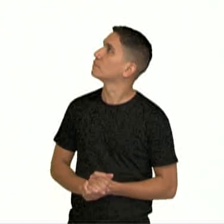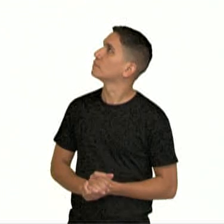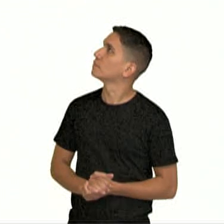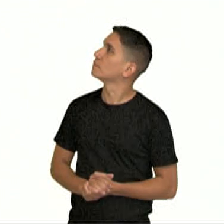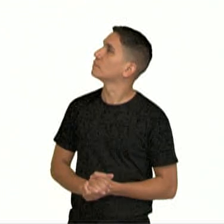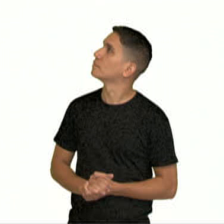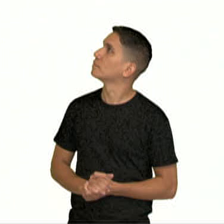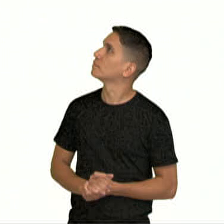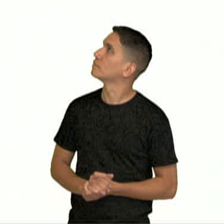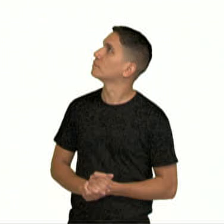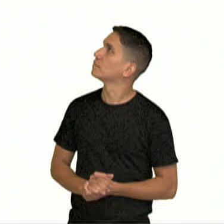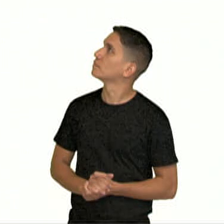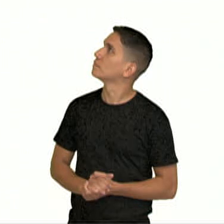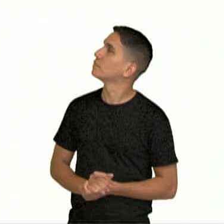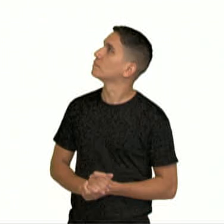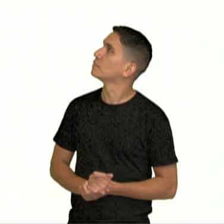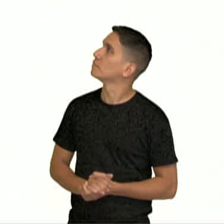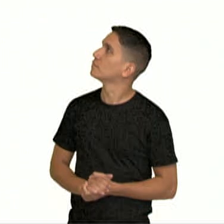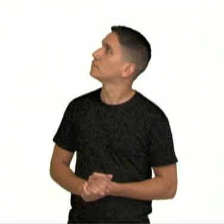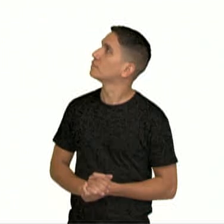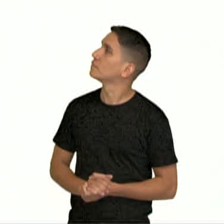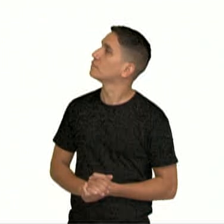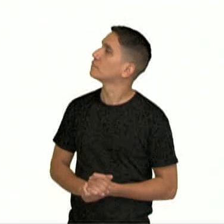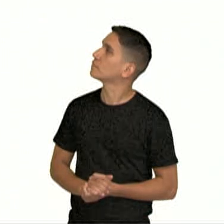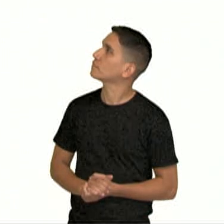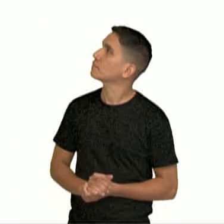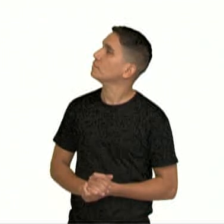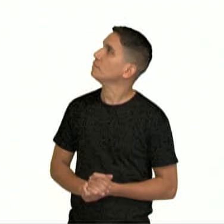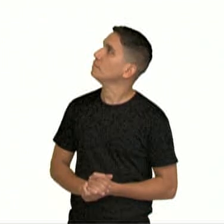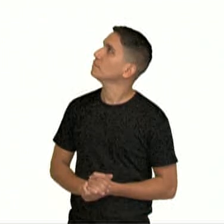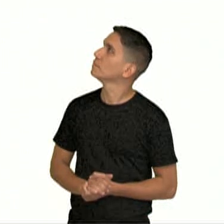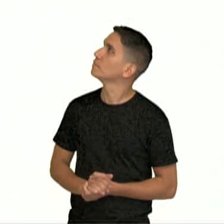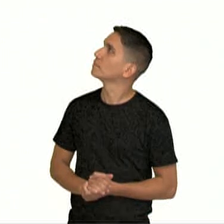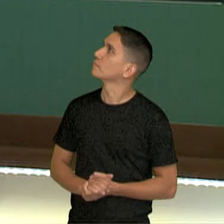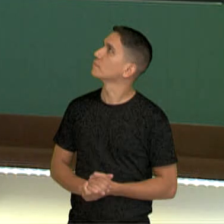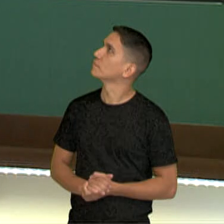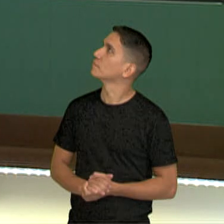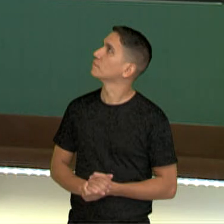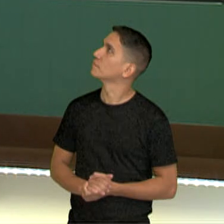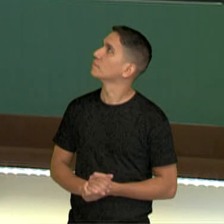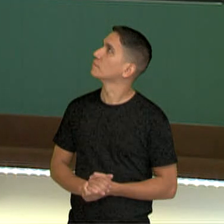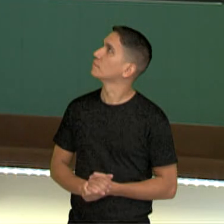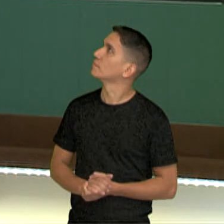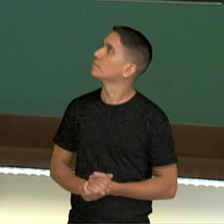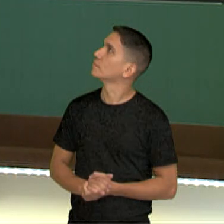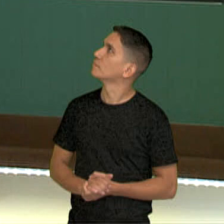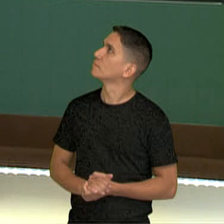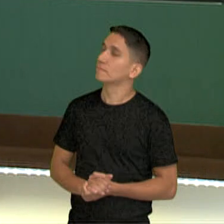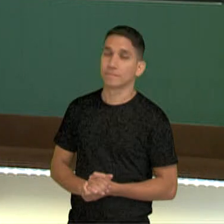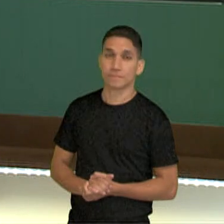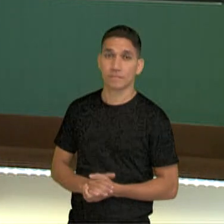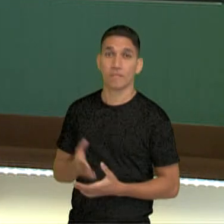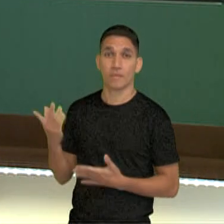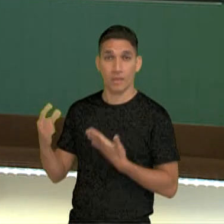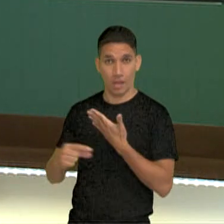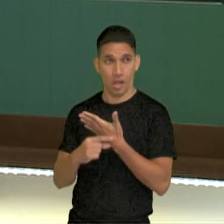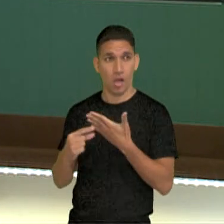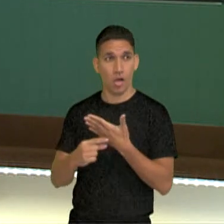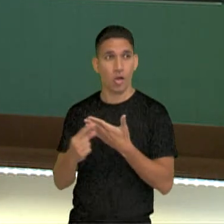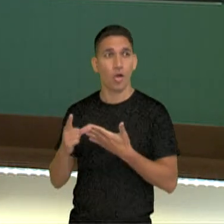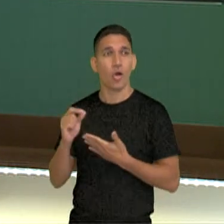brother. That is just one of me. Mary Ann Hoberman, que foi quem escreveu